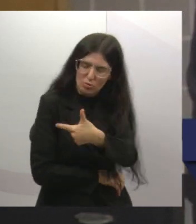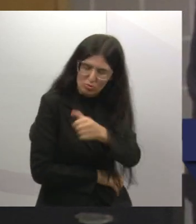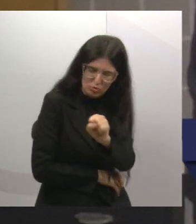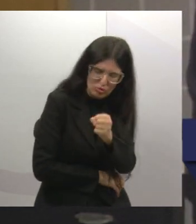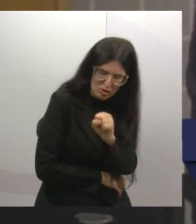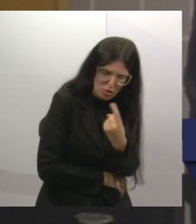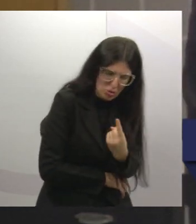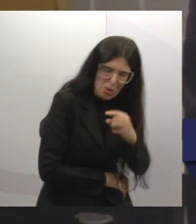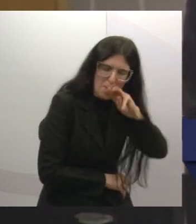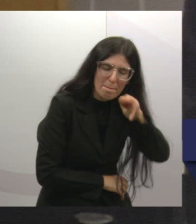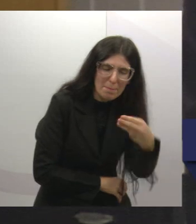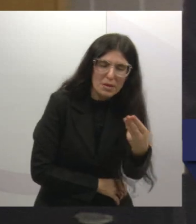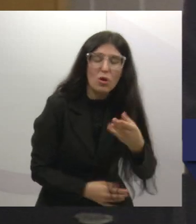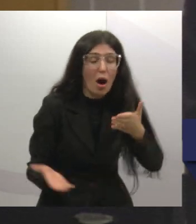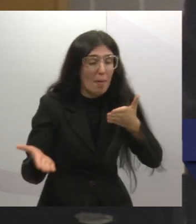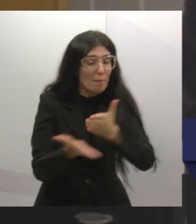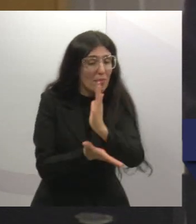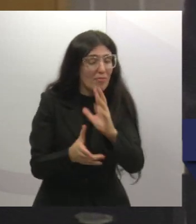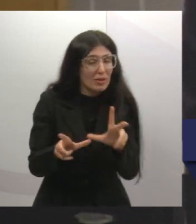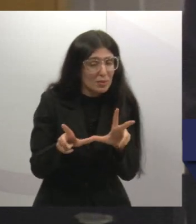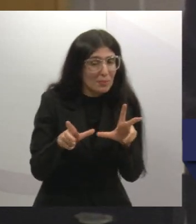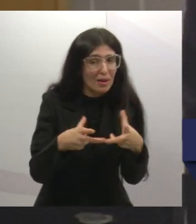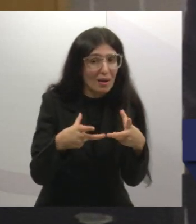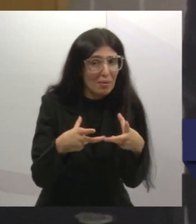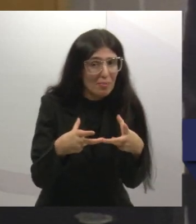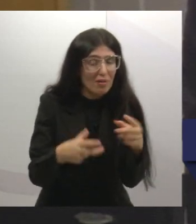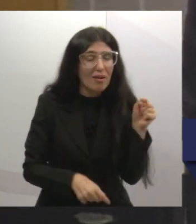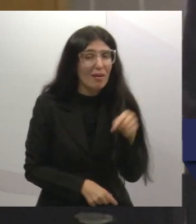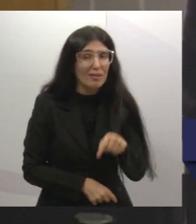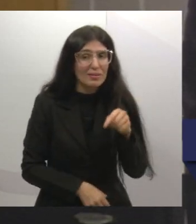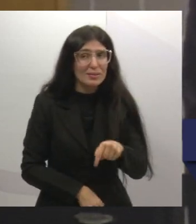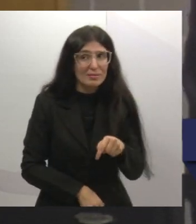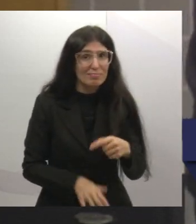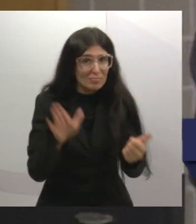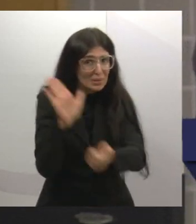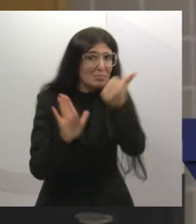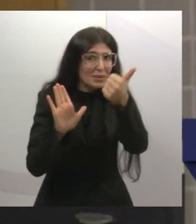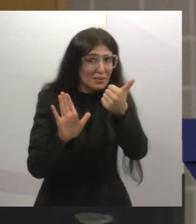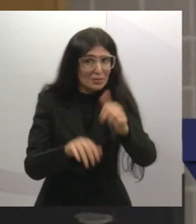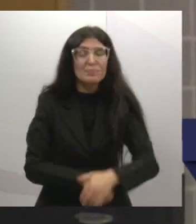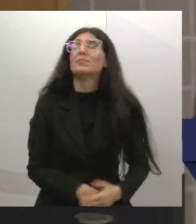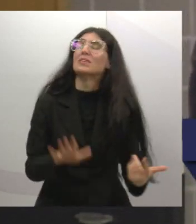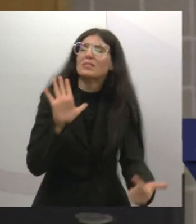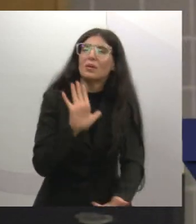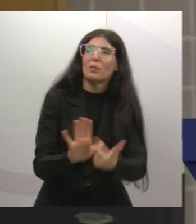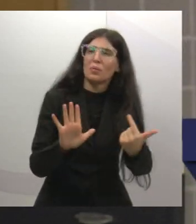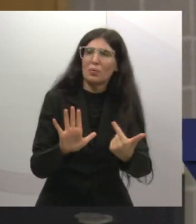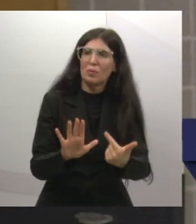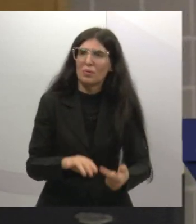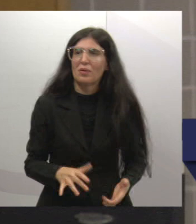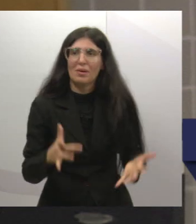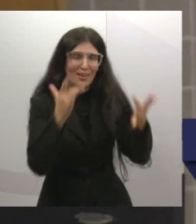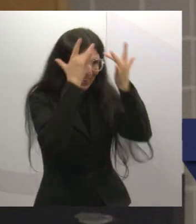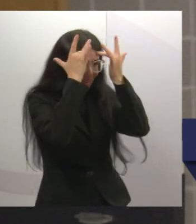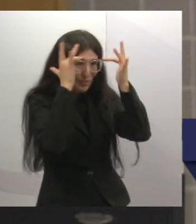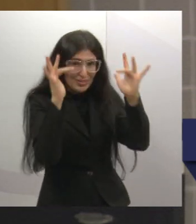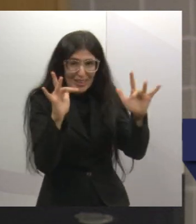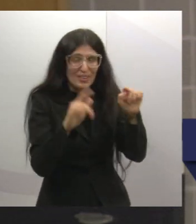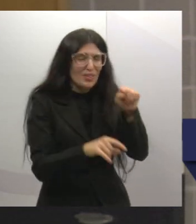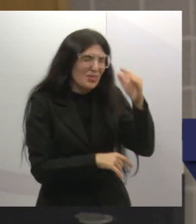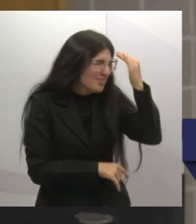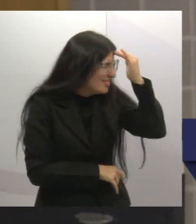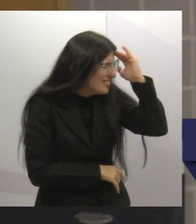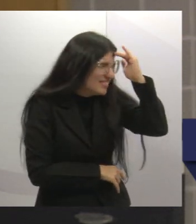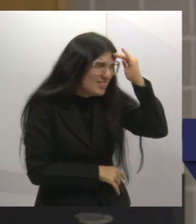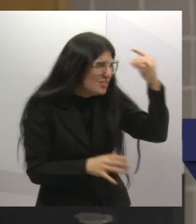1.281 bilhões, ele foi aprovado pela Câmara. Primeiro passo. Segundo, eu não sei se eu consegui entender